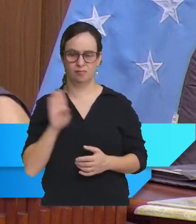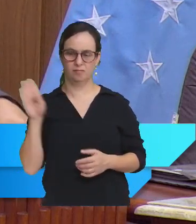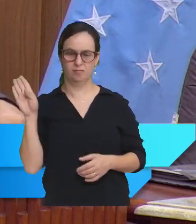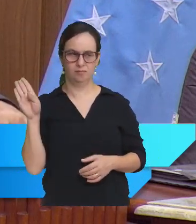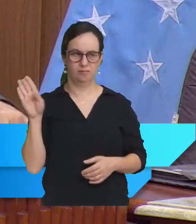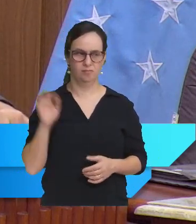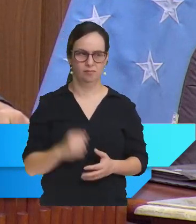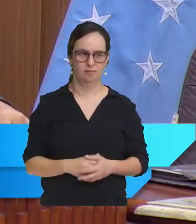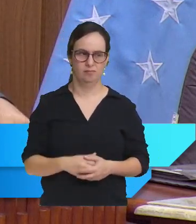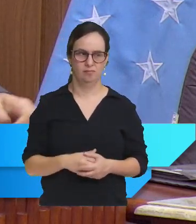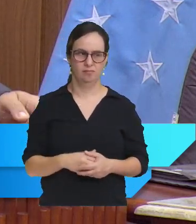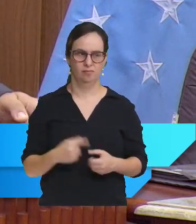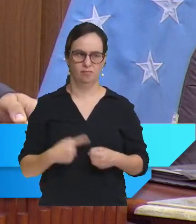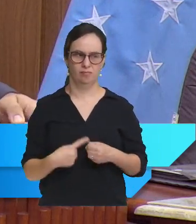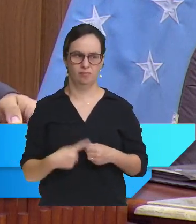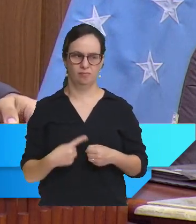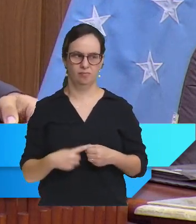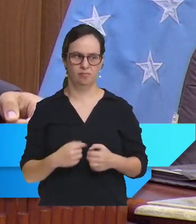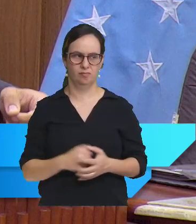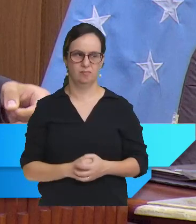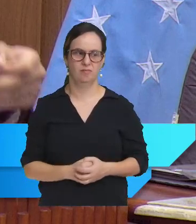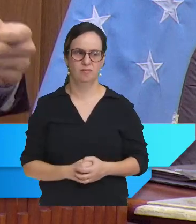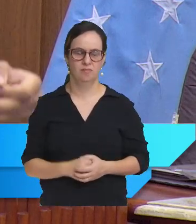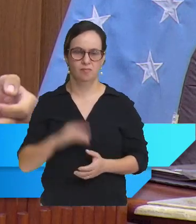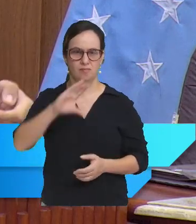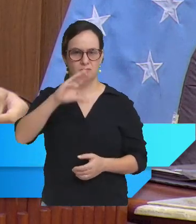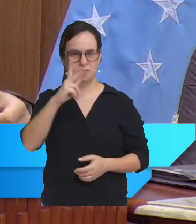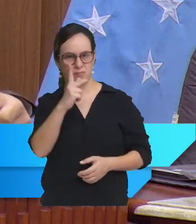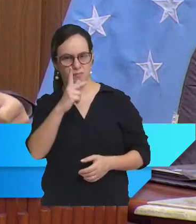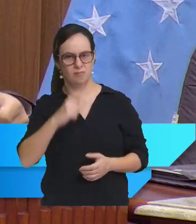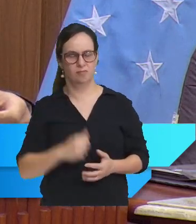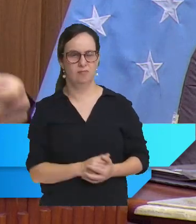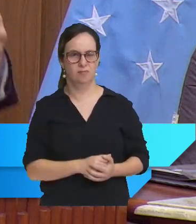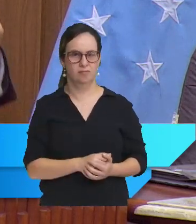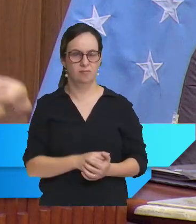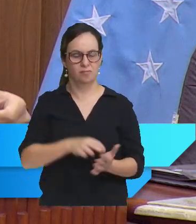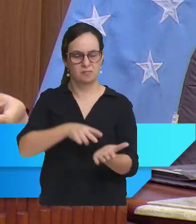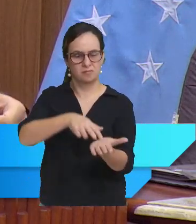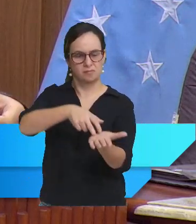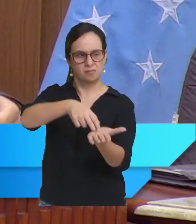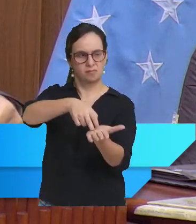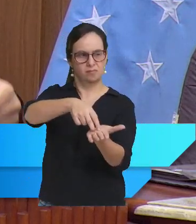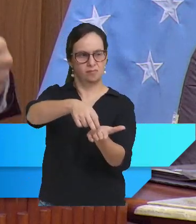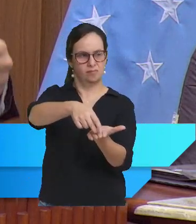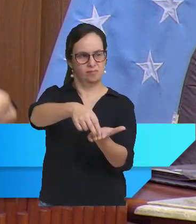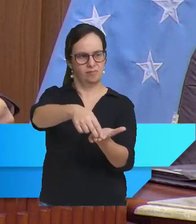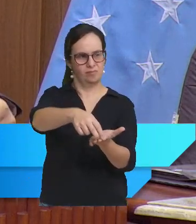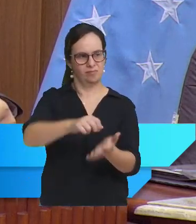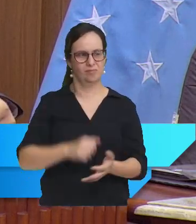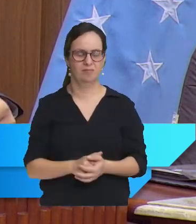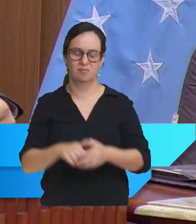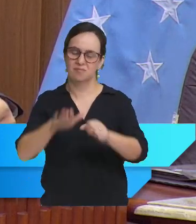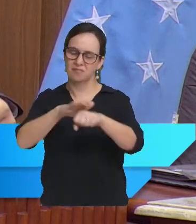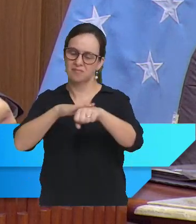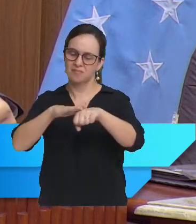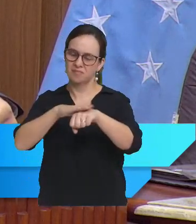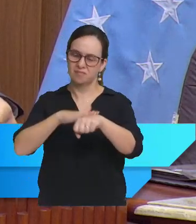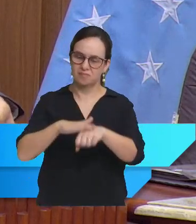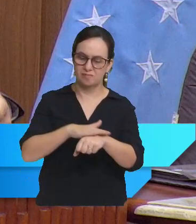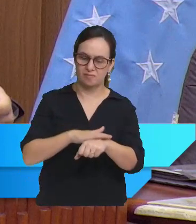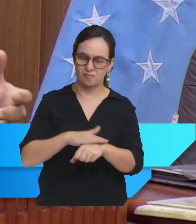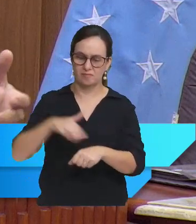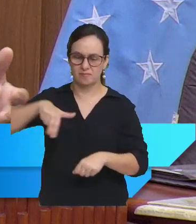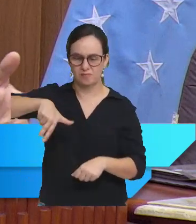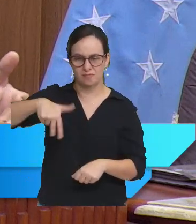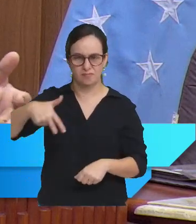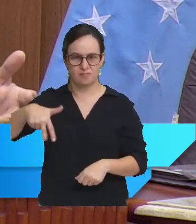menos votos. Fiz uma campanha na sola do sapato, no gastando a saliva, correndo a região, conversando com as